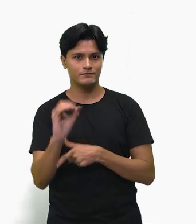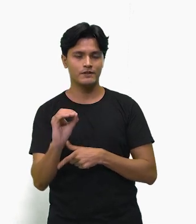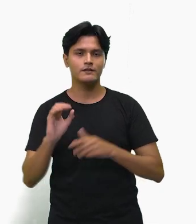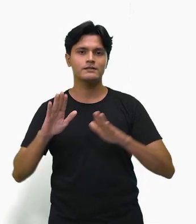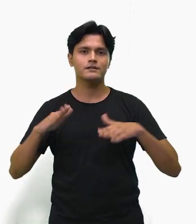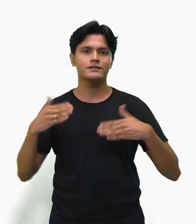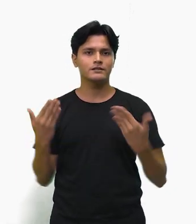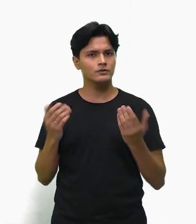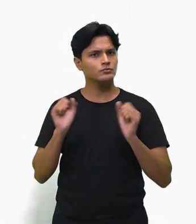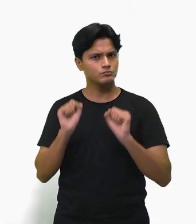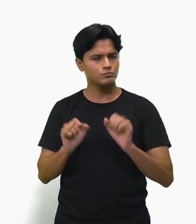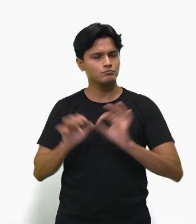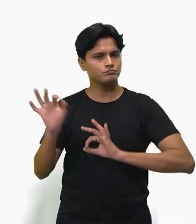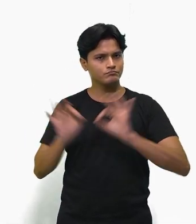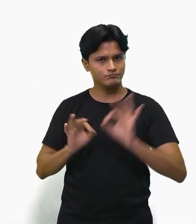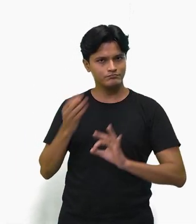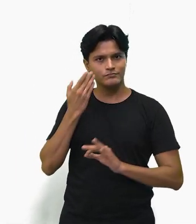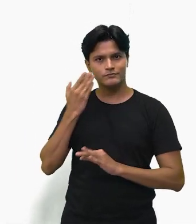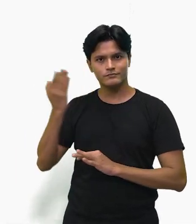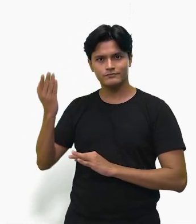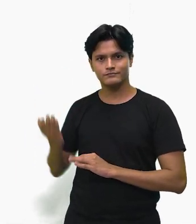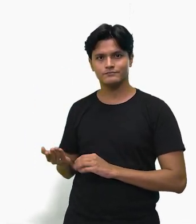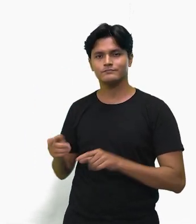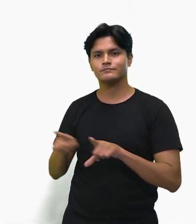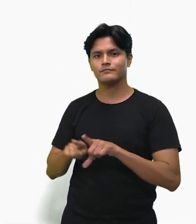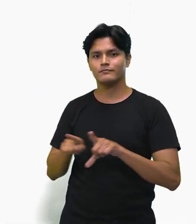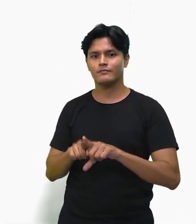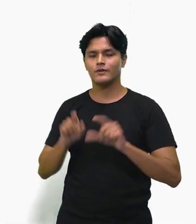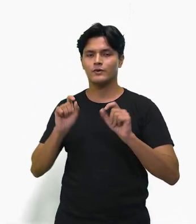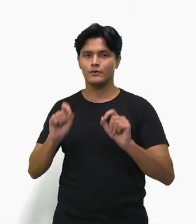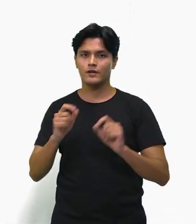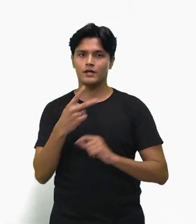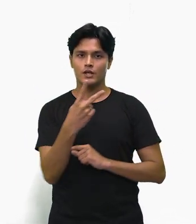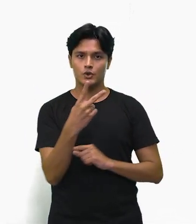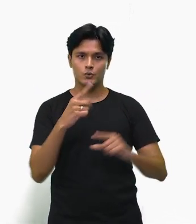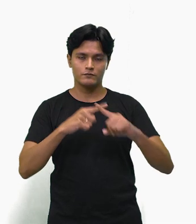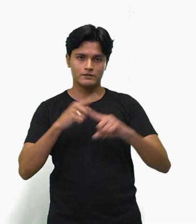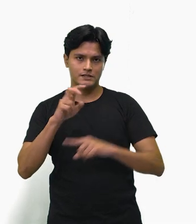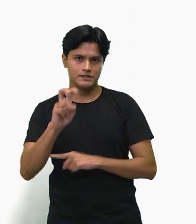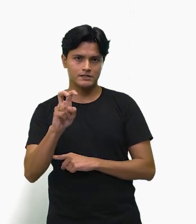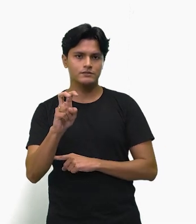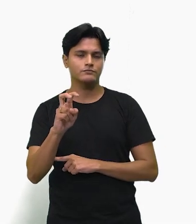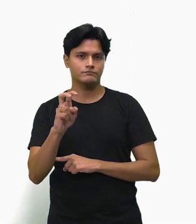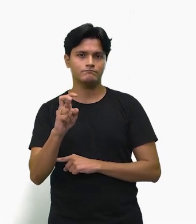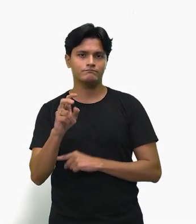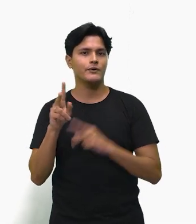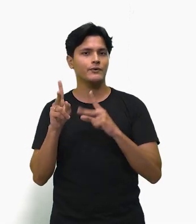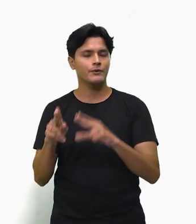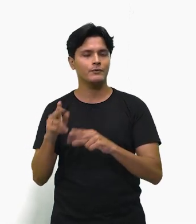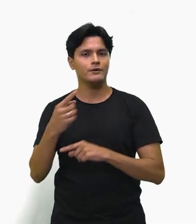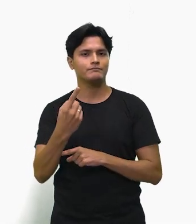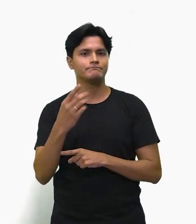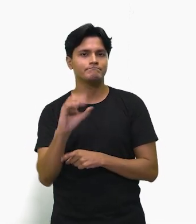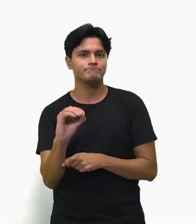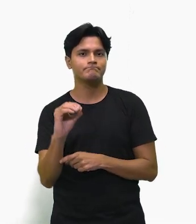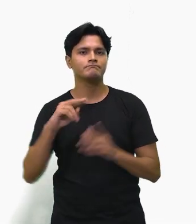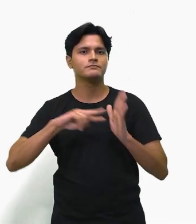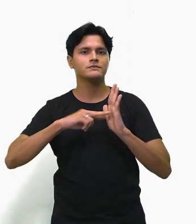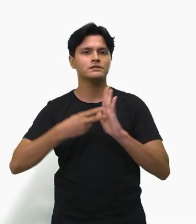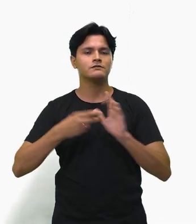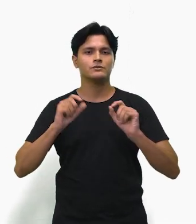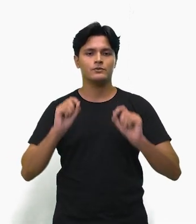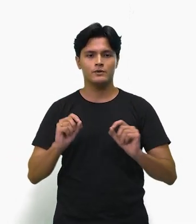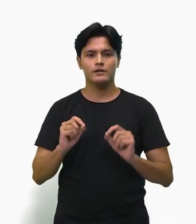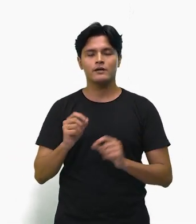a gente pode ir fazendo isso, tá? Olha aqui também, ó. 2 vezes 5, quanto que é 2 vezes 5? 10. Ou seja,